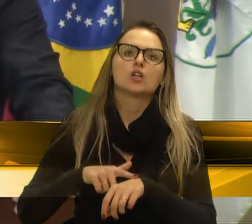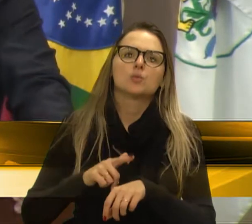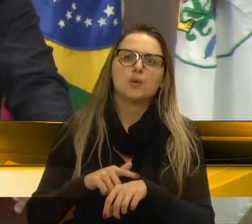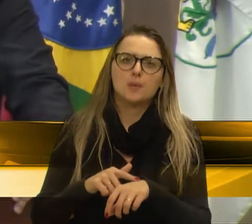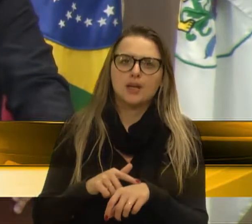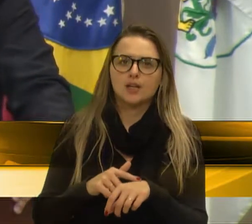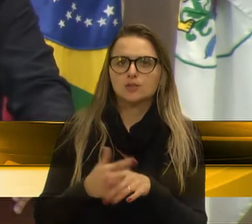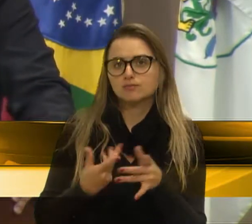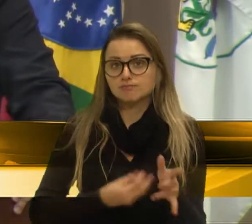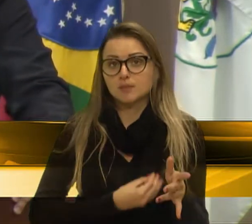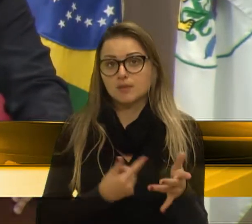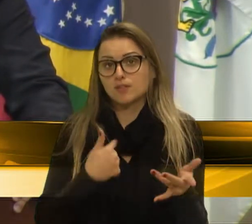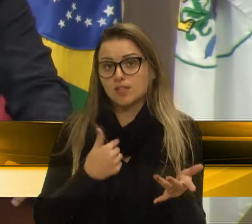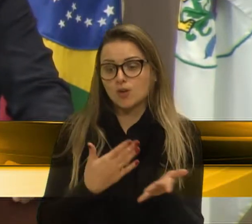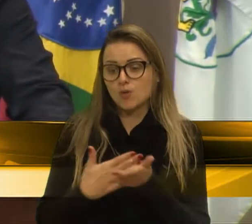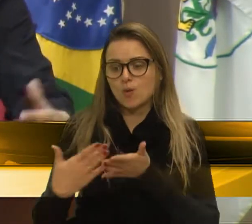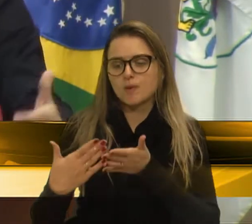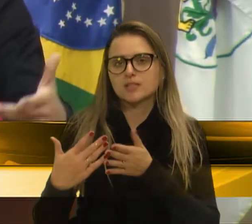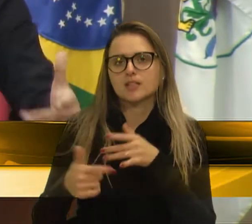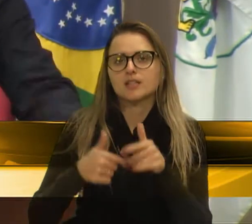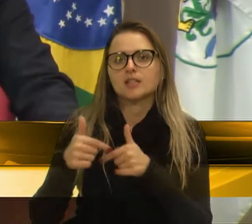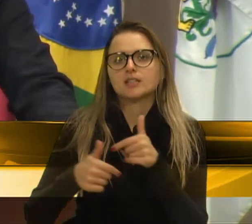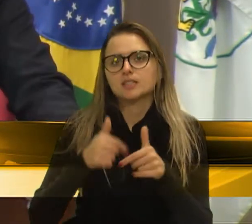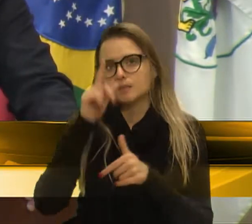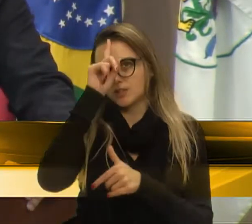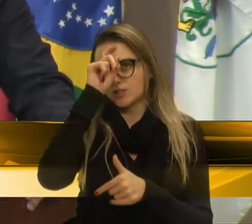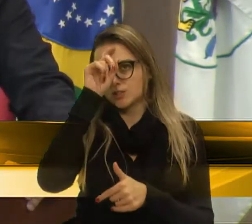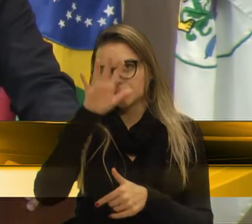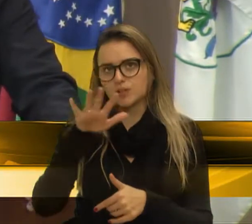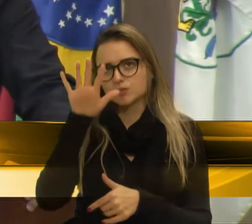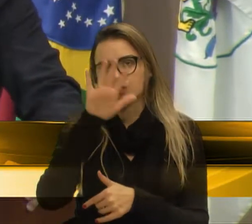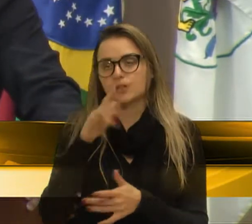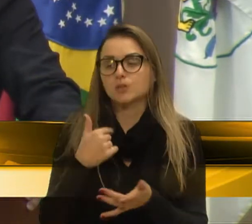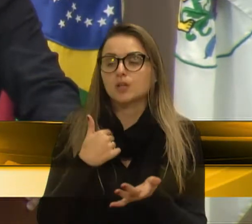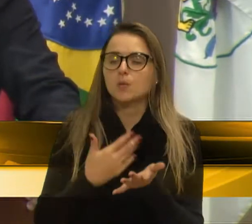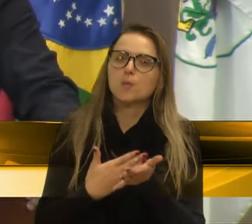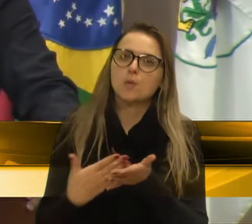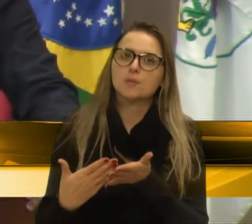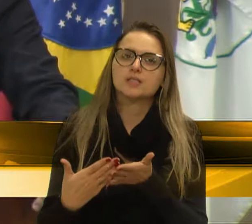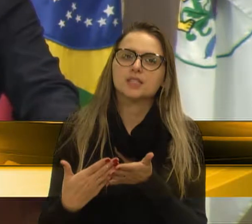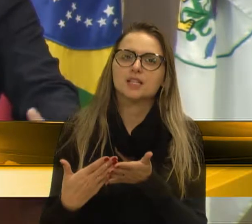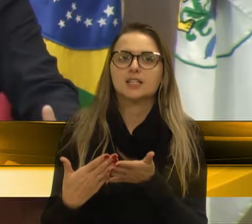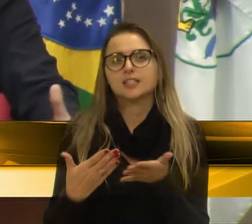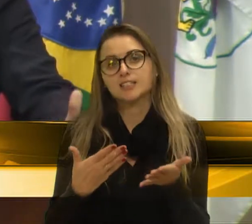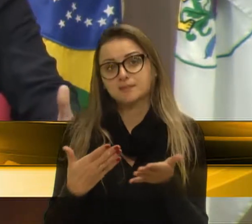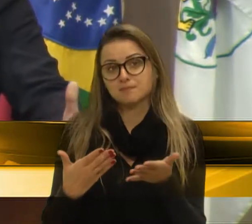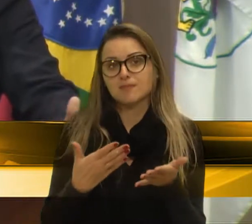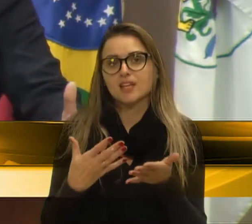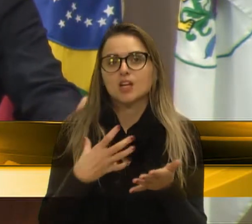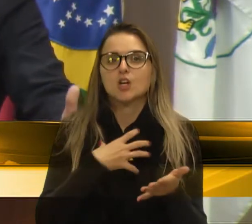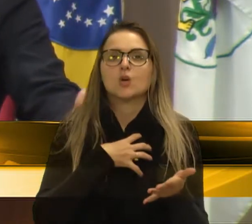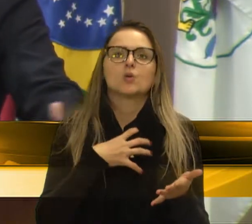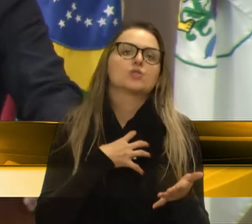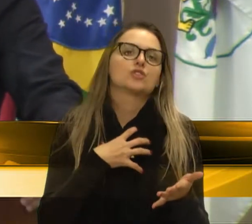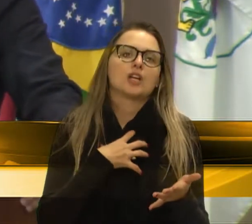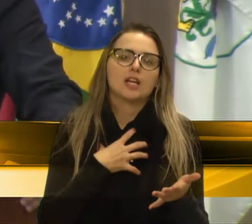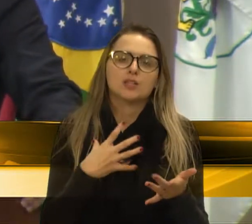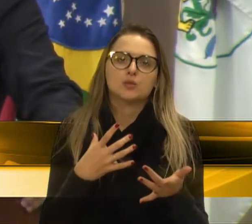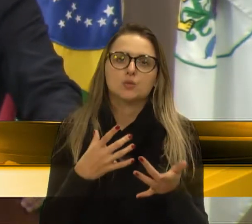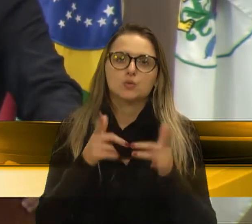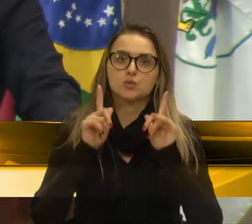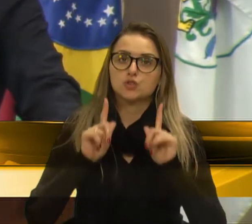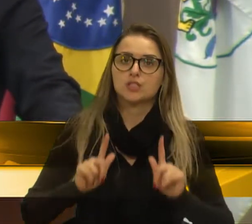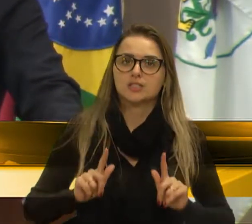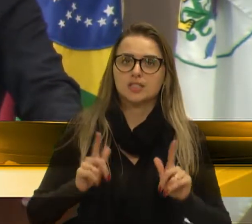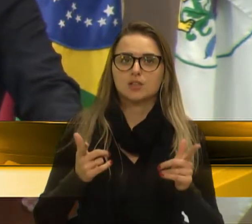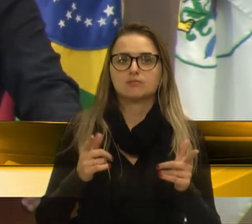Hospital Geral como um espaço para que a gente pudesse também exercer, de alguma maneira, gestão e